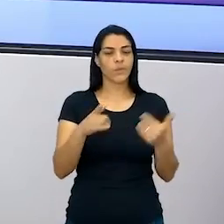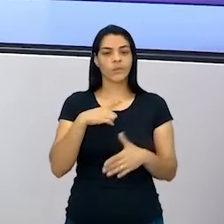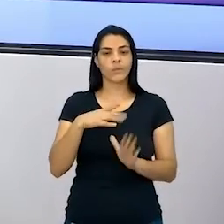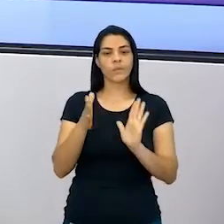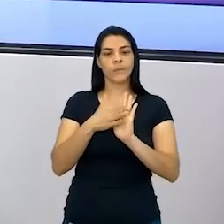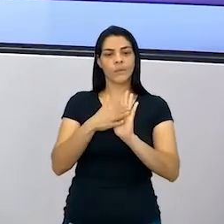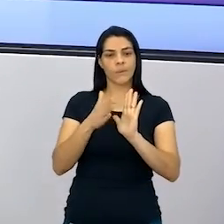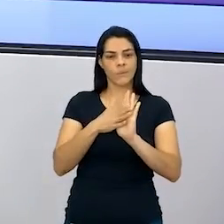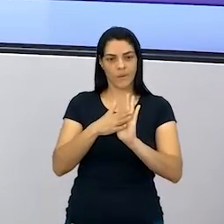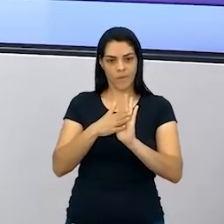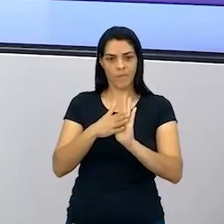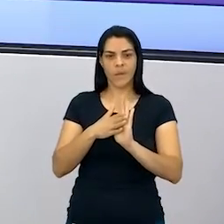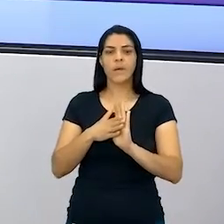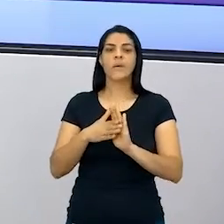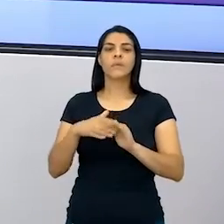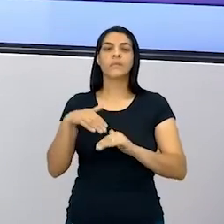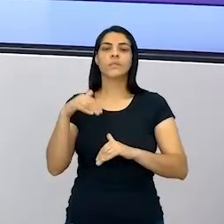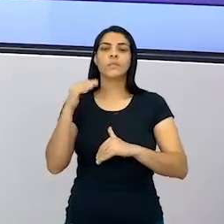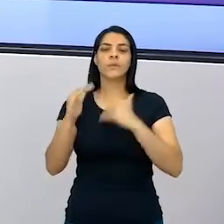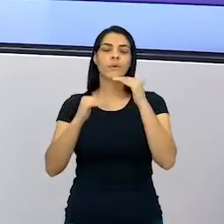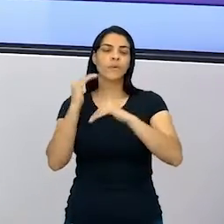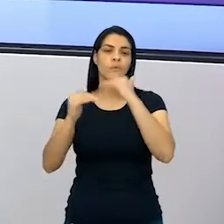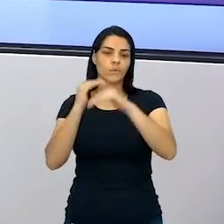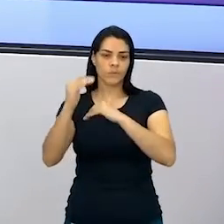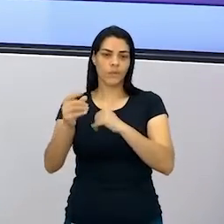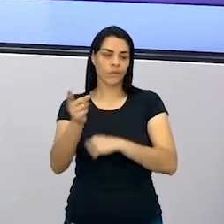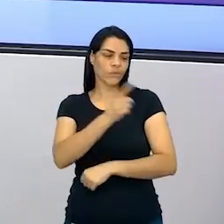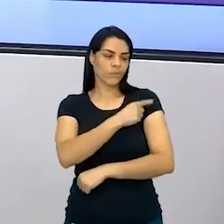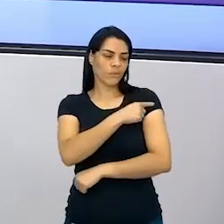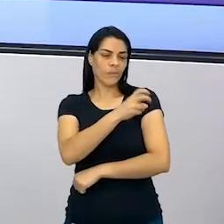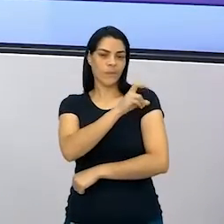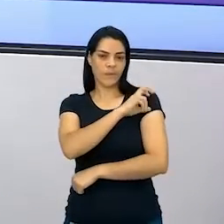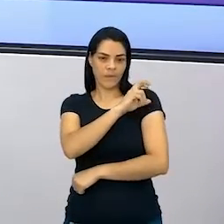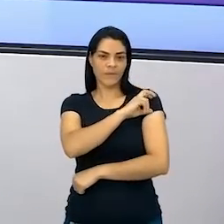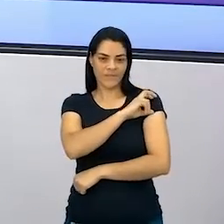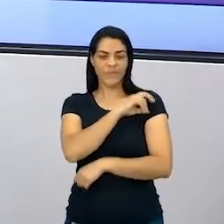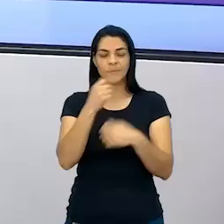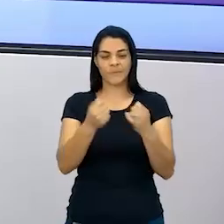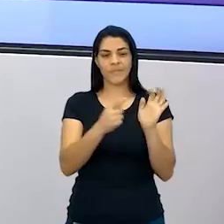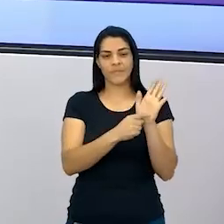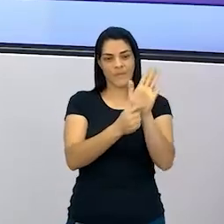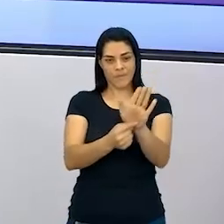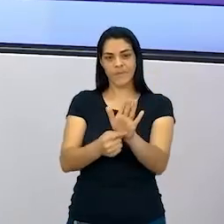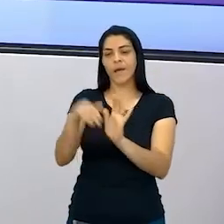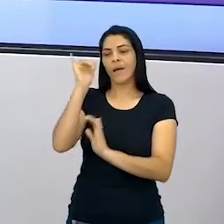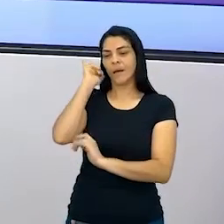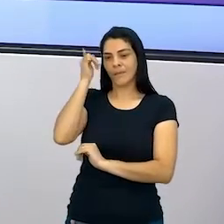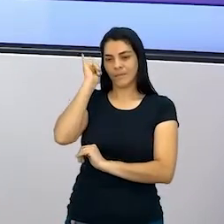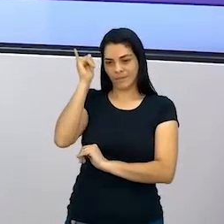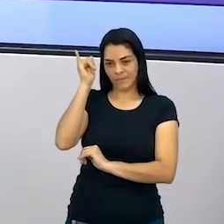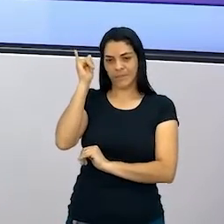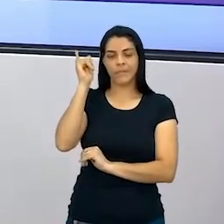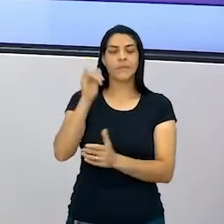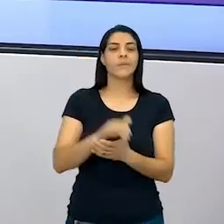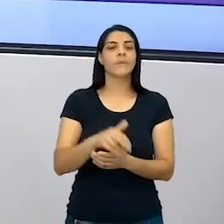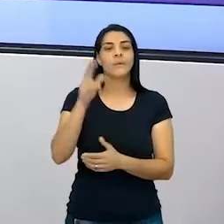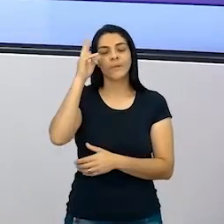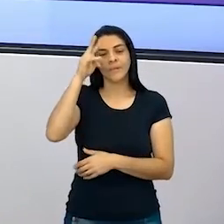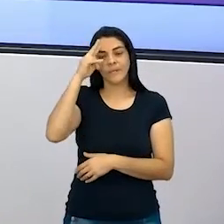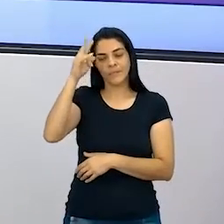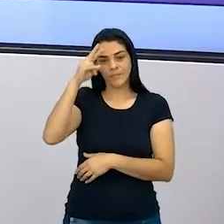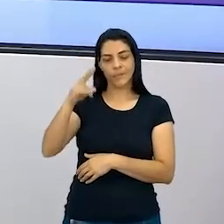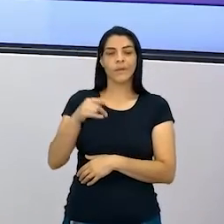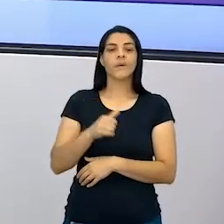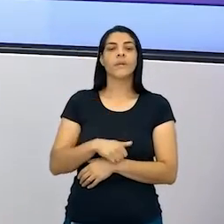construção, do 1º ao 5º ano. E aí a gente traz como sugestão que vocês apresentem a história da Tina para a sala, tematizem com